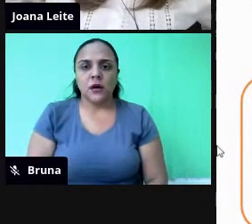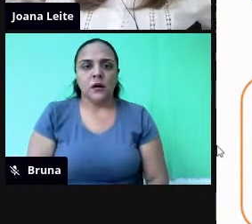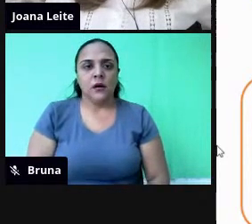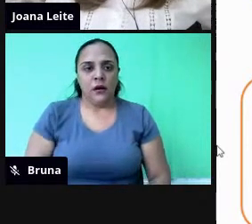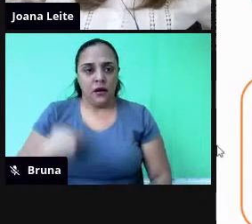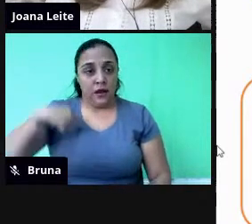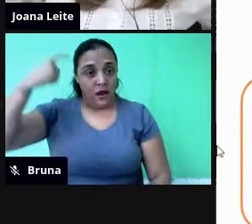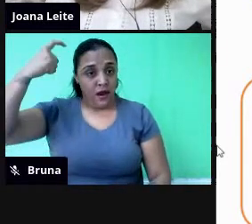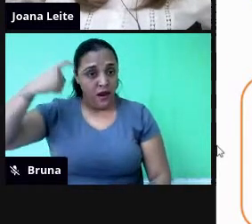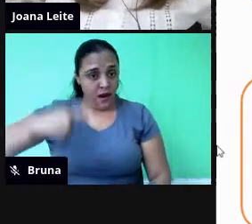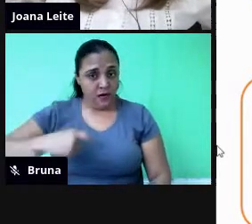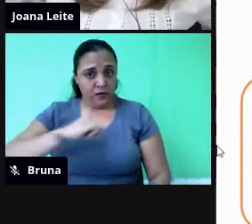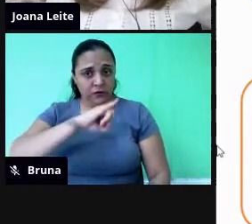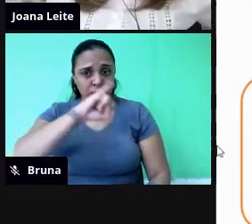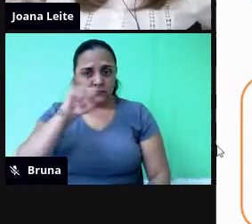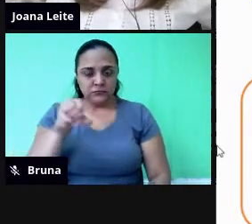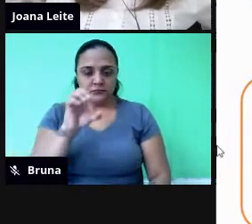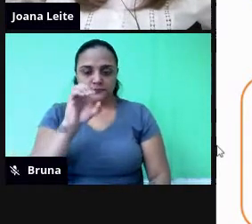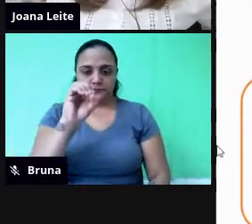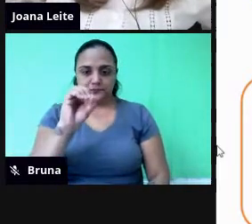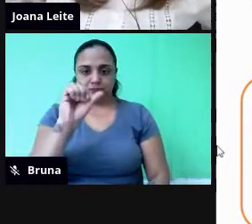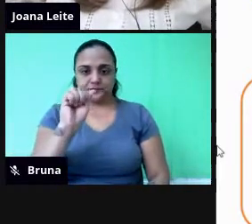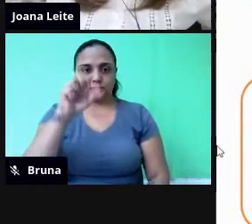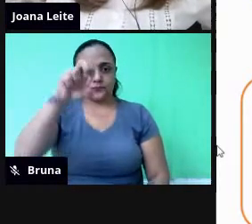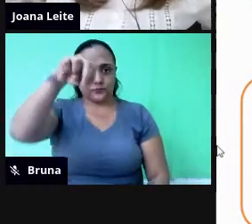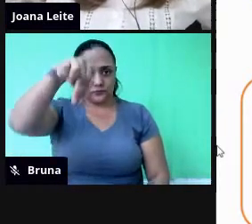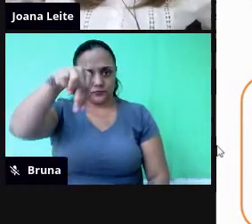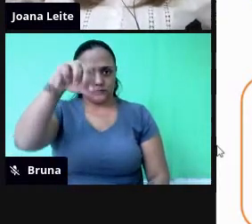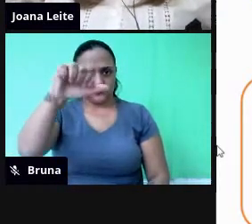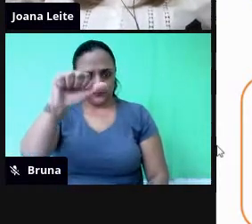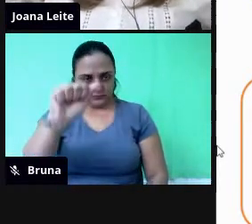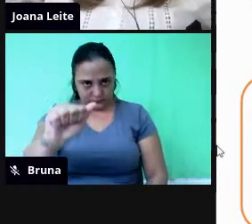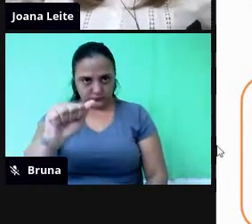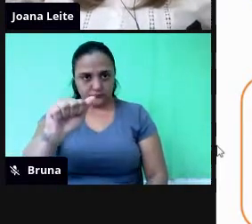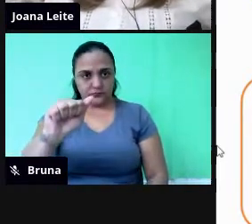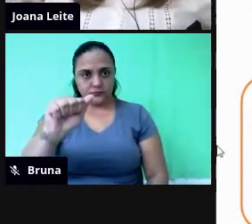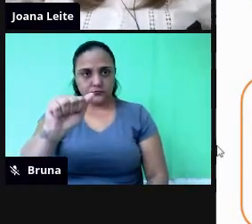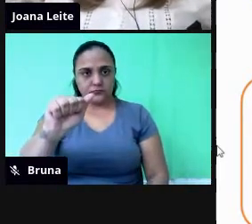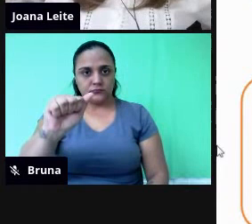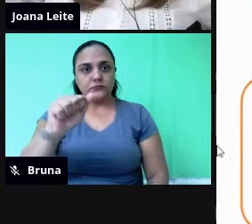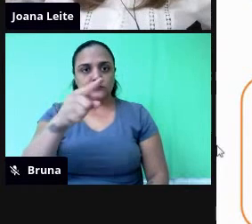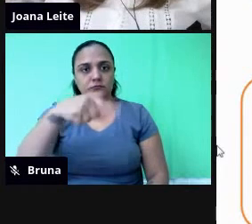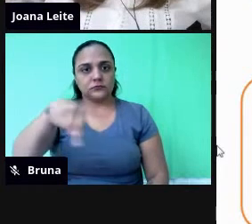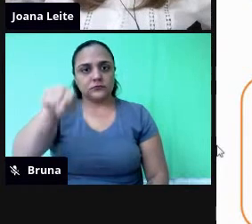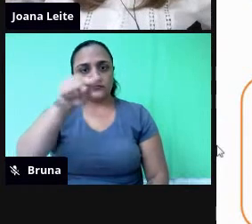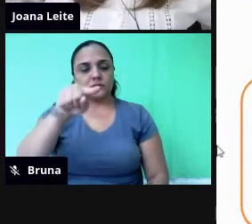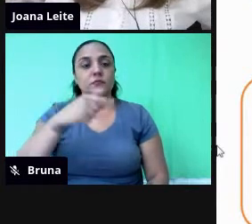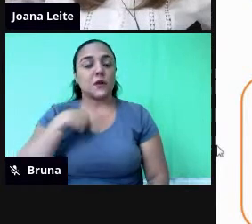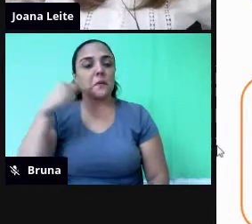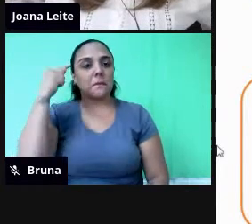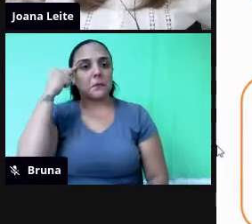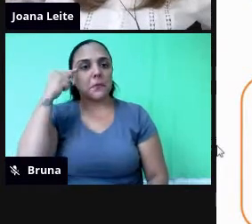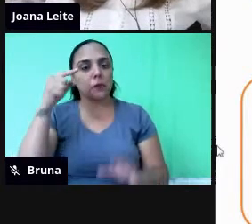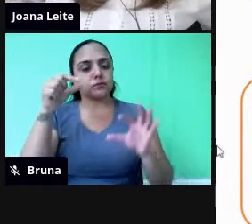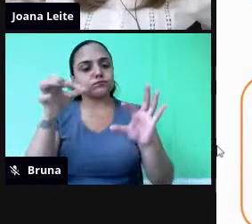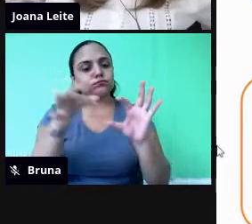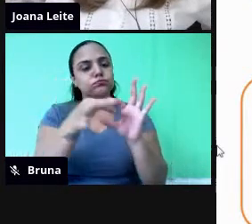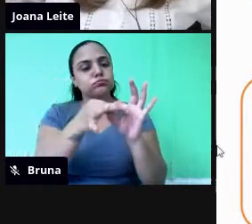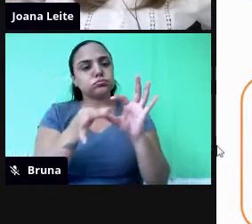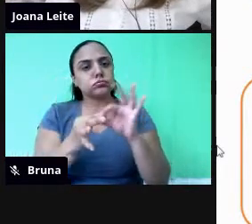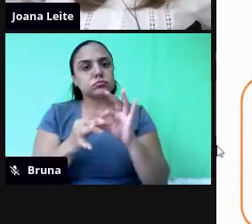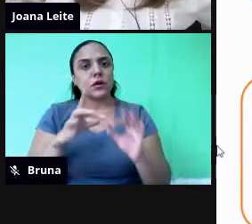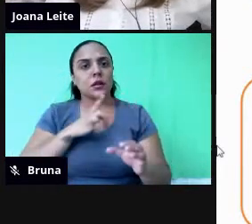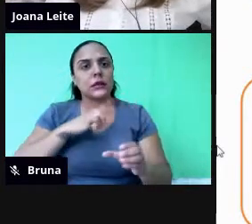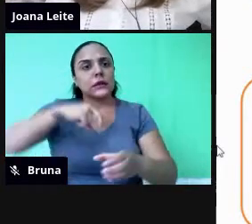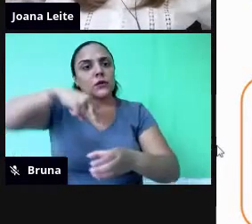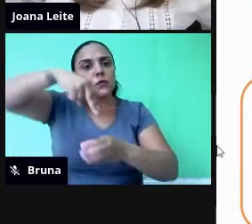Joana, eu não consigo pensar na nutrição no autismo com esses aspectos separados, né? Aspectos